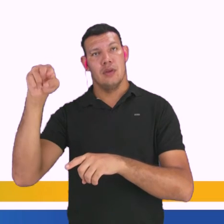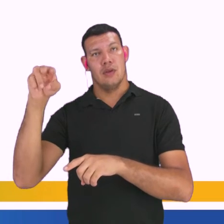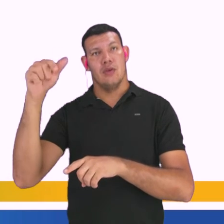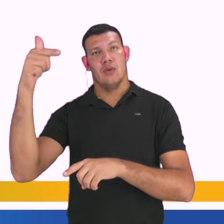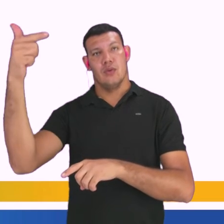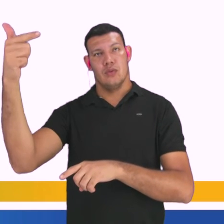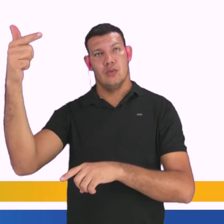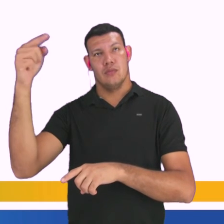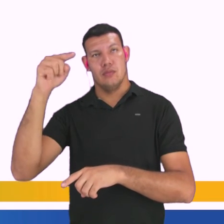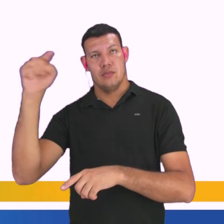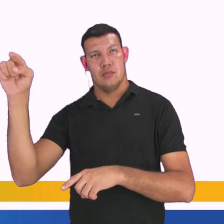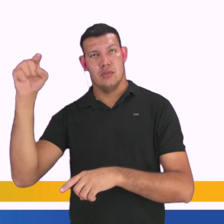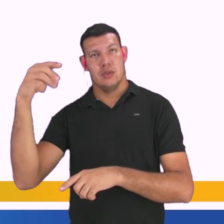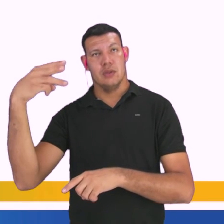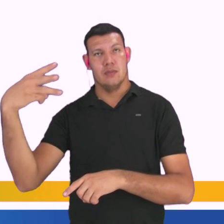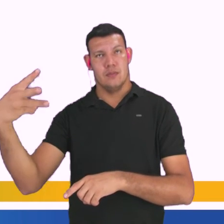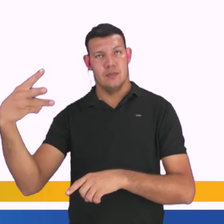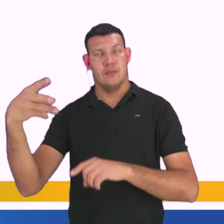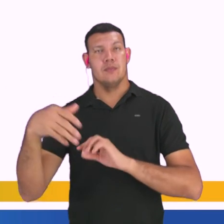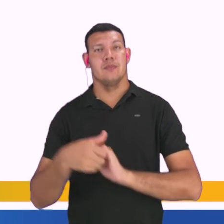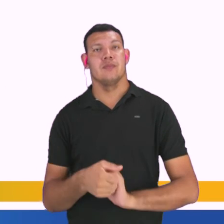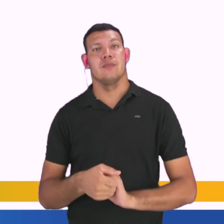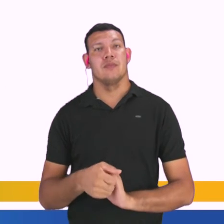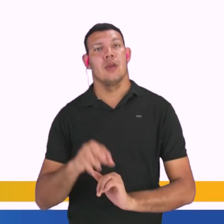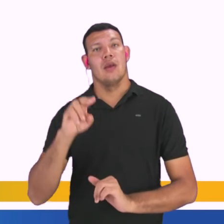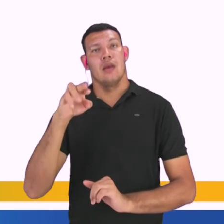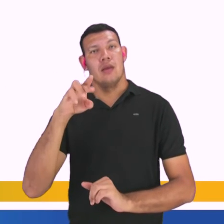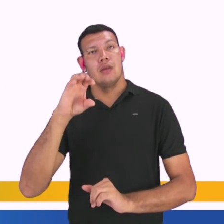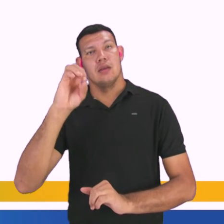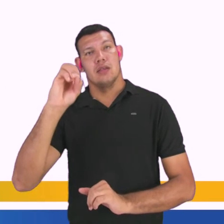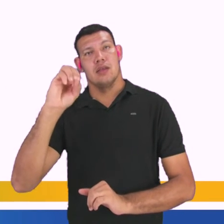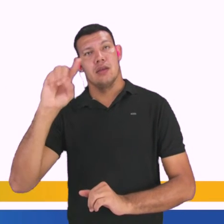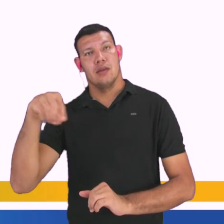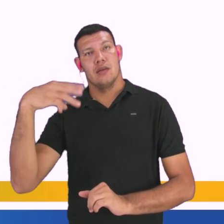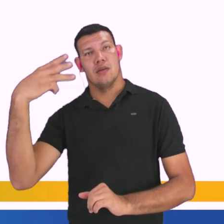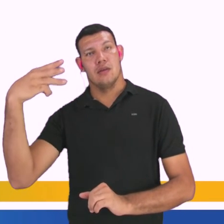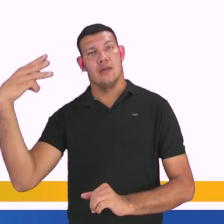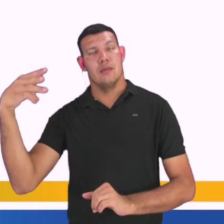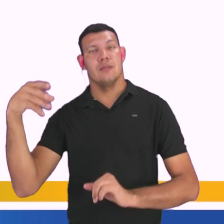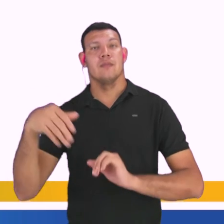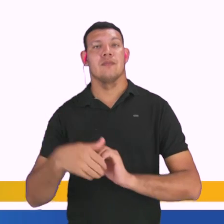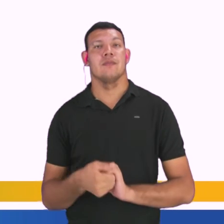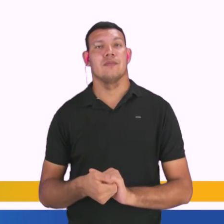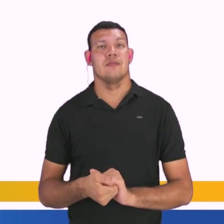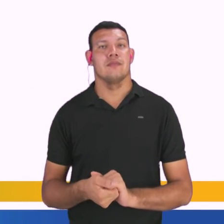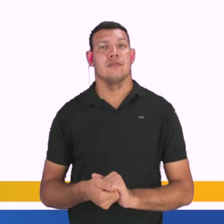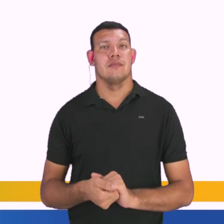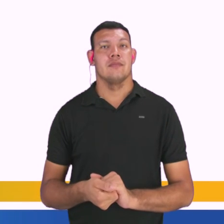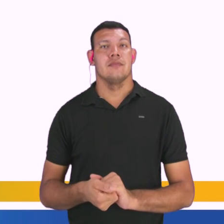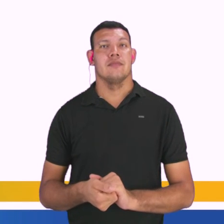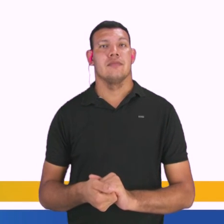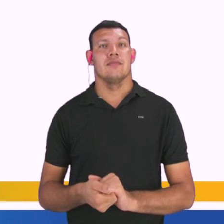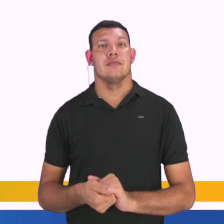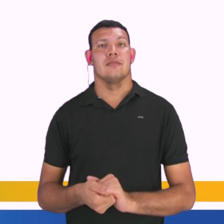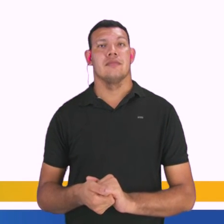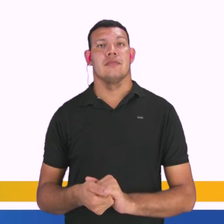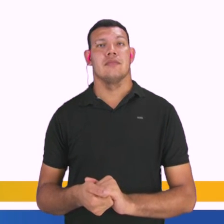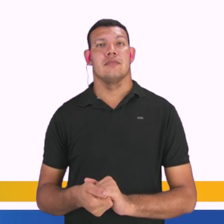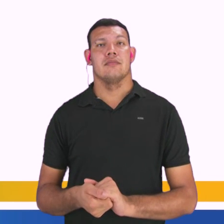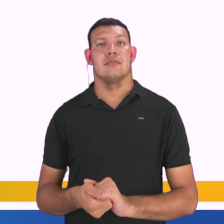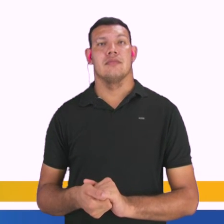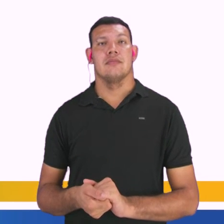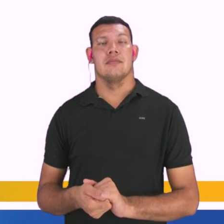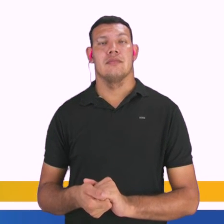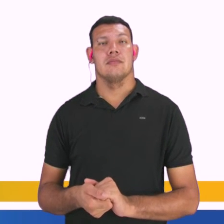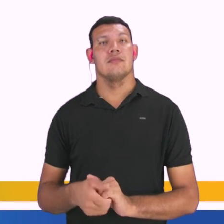dois casos de 6 isso implica dizer que é 0,33 E aí vai gerar